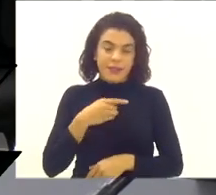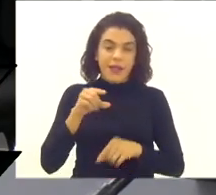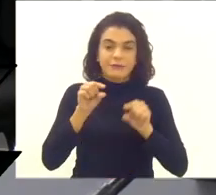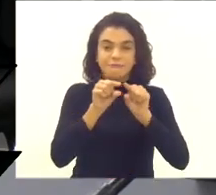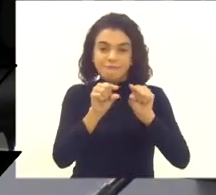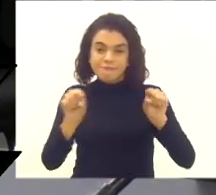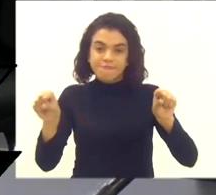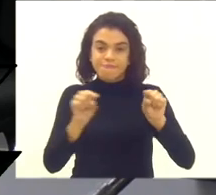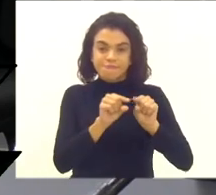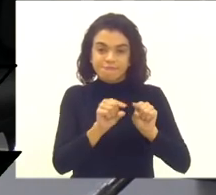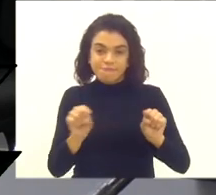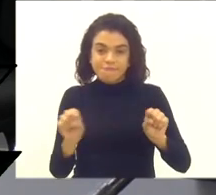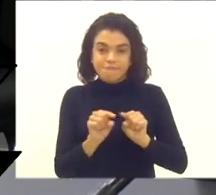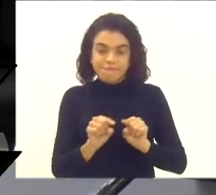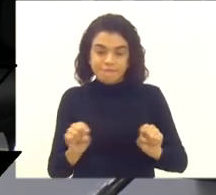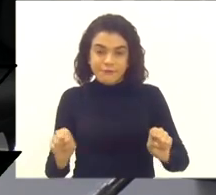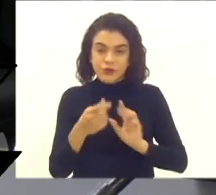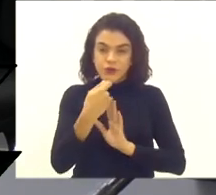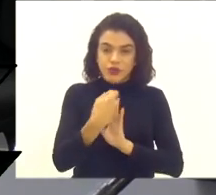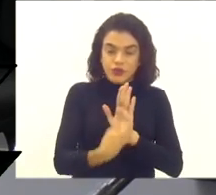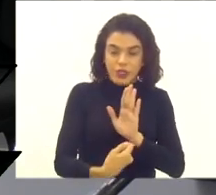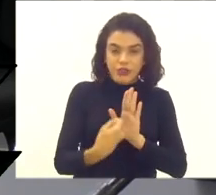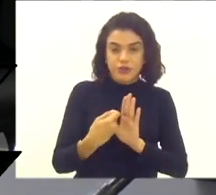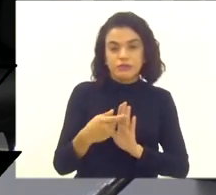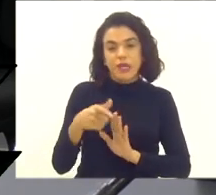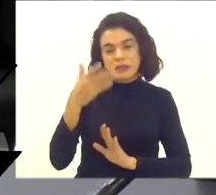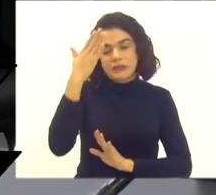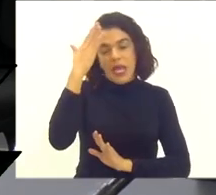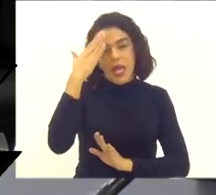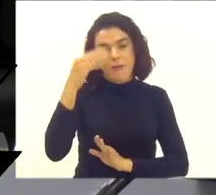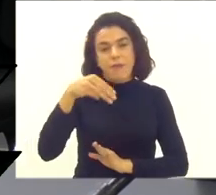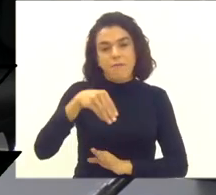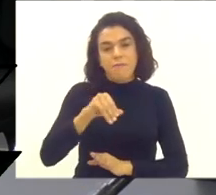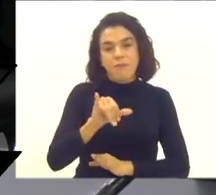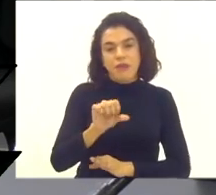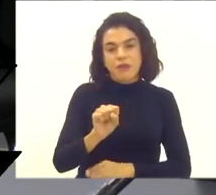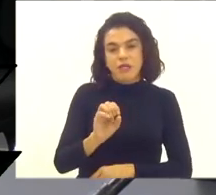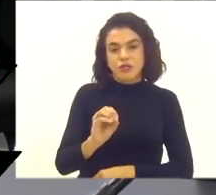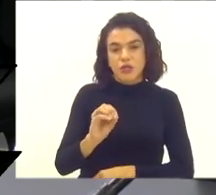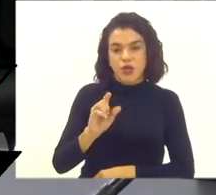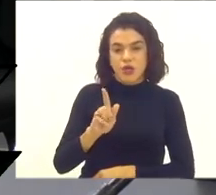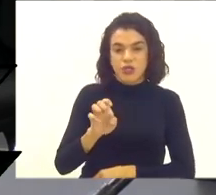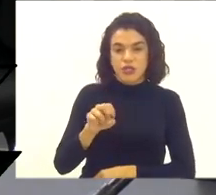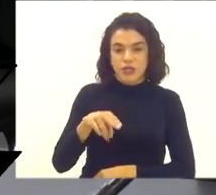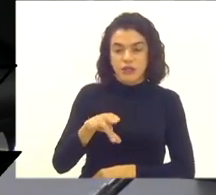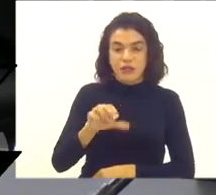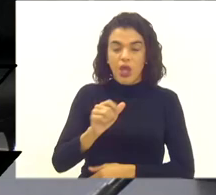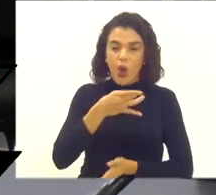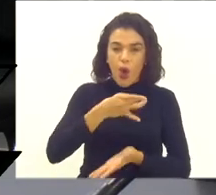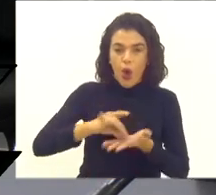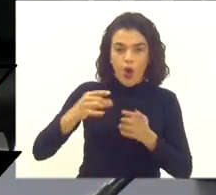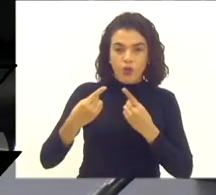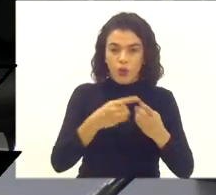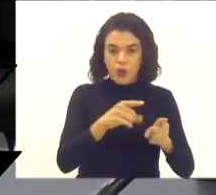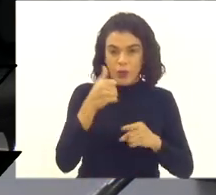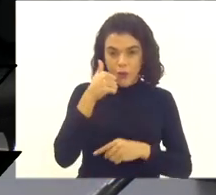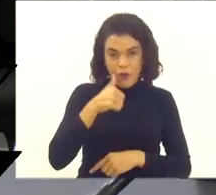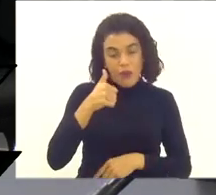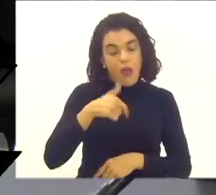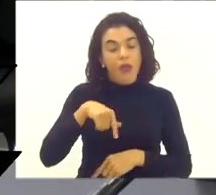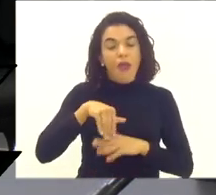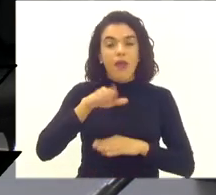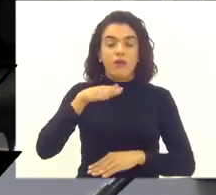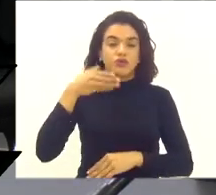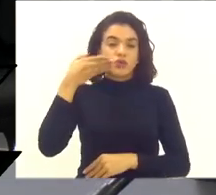né a gente sabe que a misoginia ela é acho que talvez um dos discursos